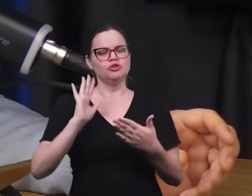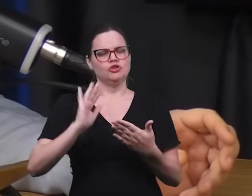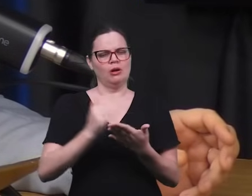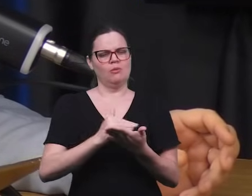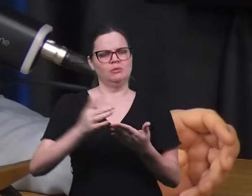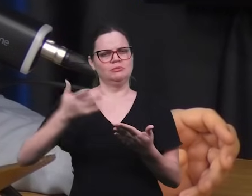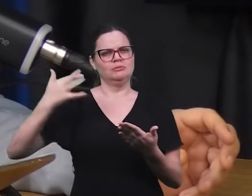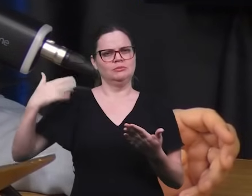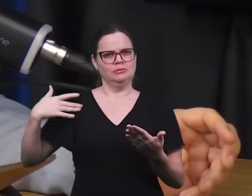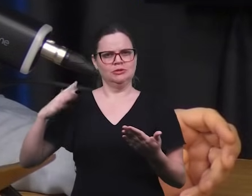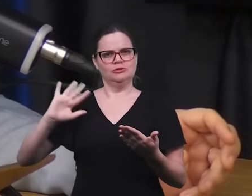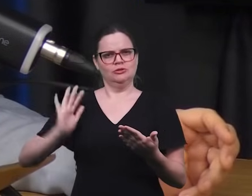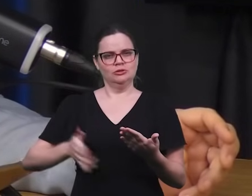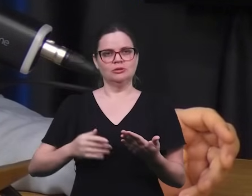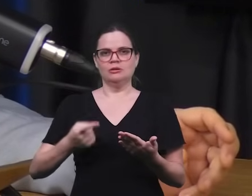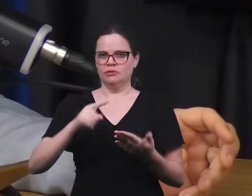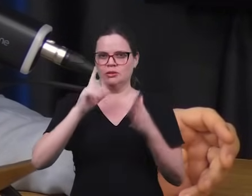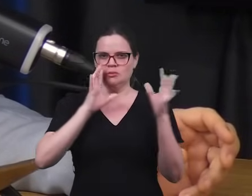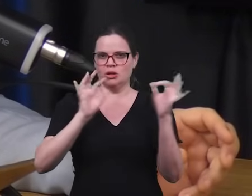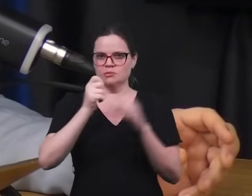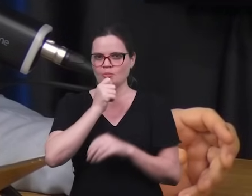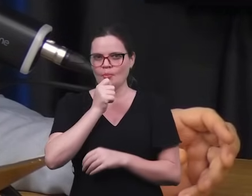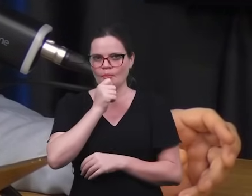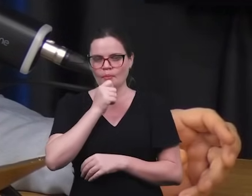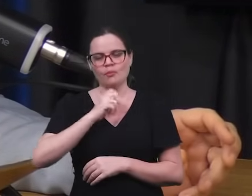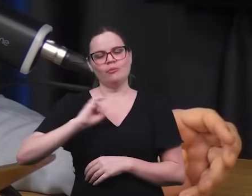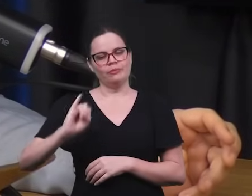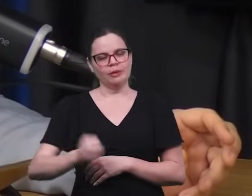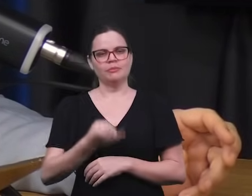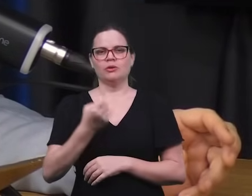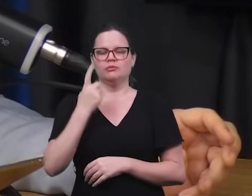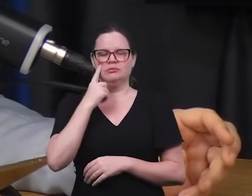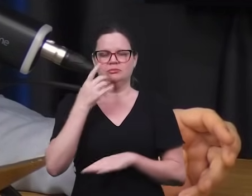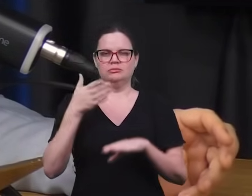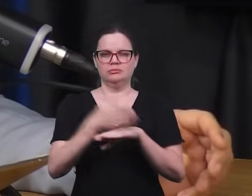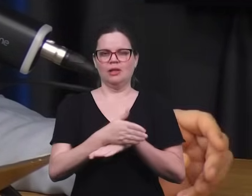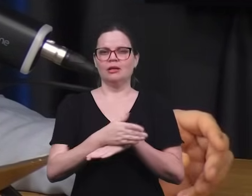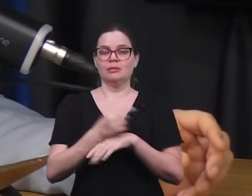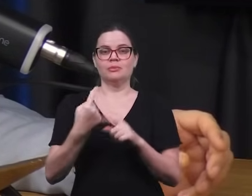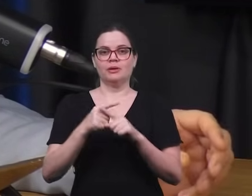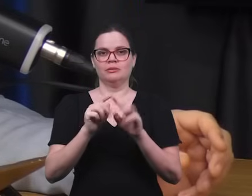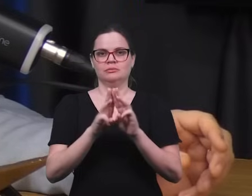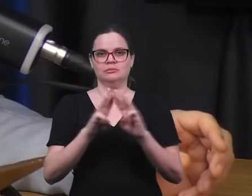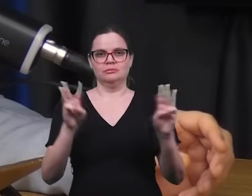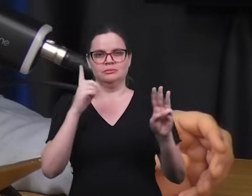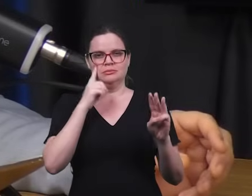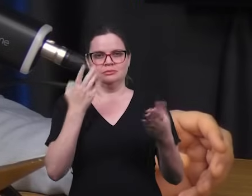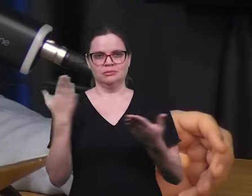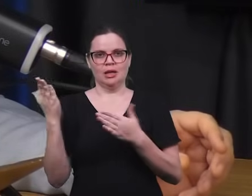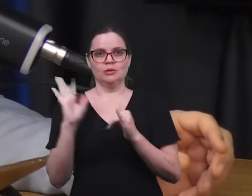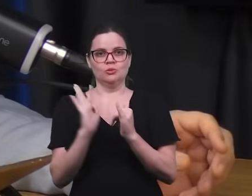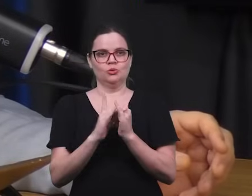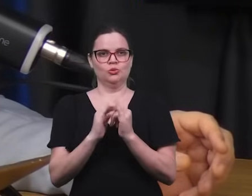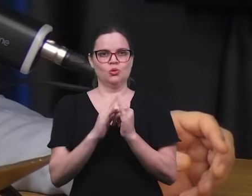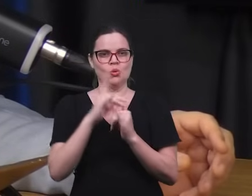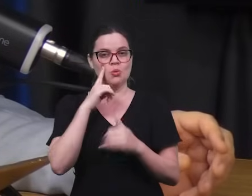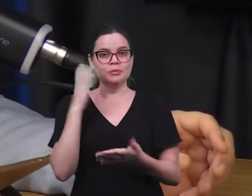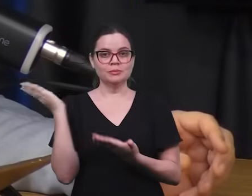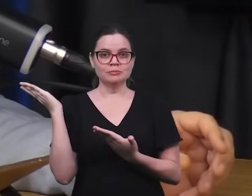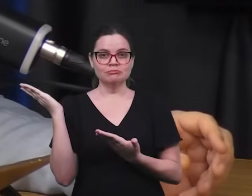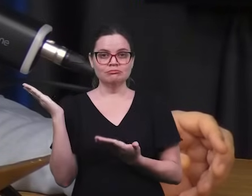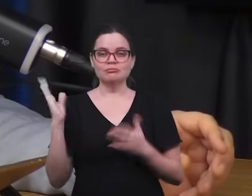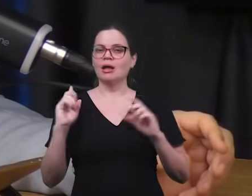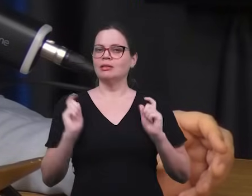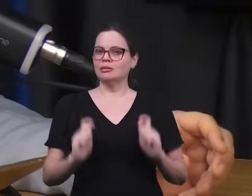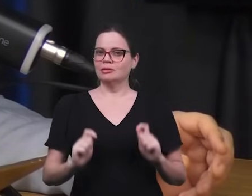começamos a fazer. Aliás, não assistiu os programas anteriores? É simples, dentro do site, dentro do nosso canal no YouTube, você pode